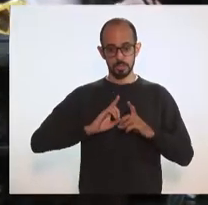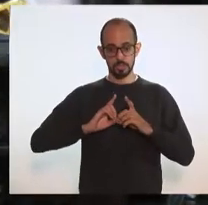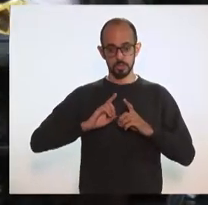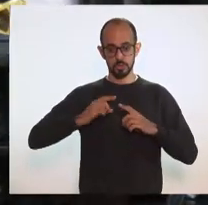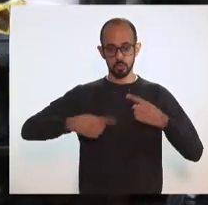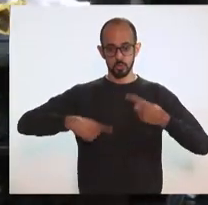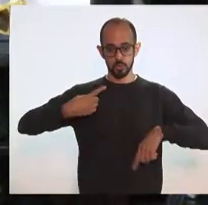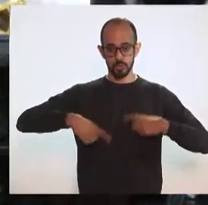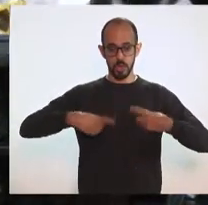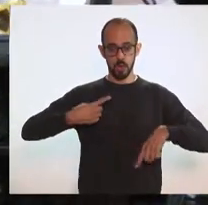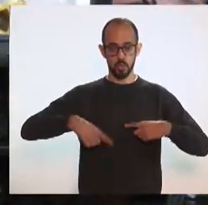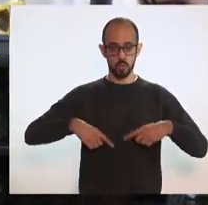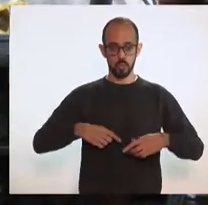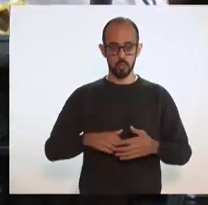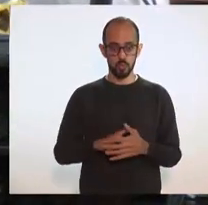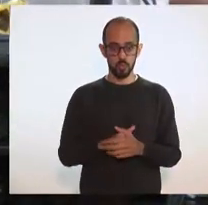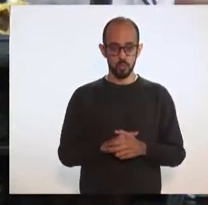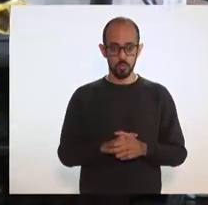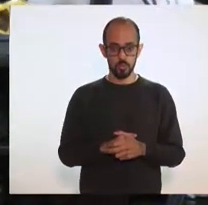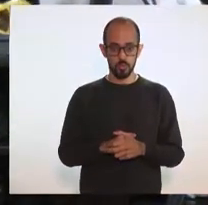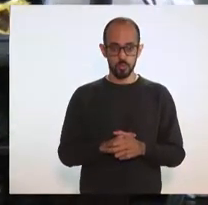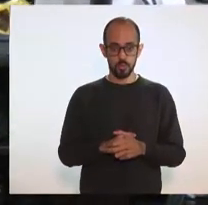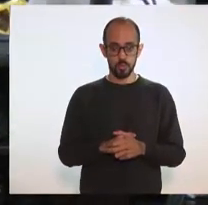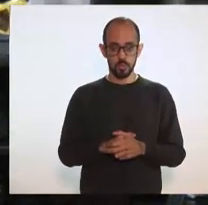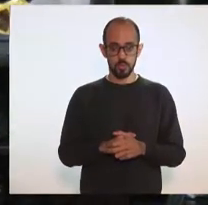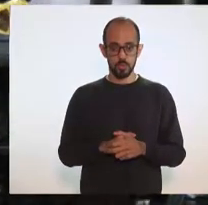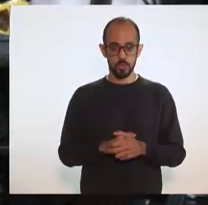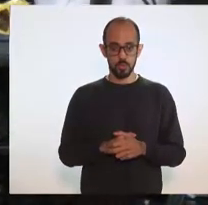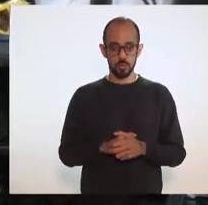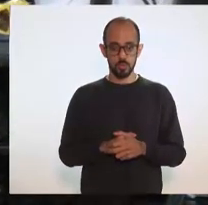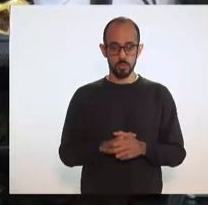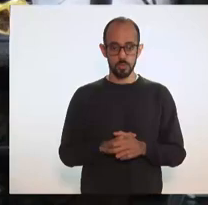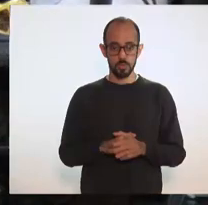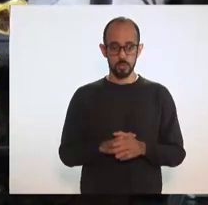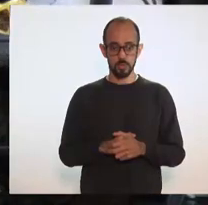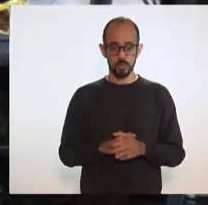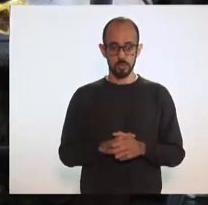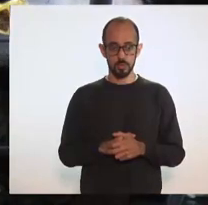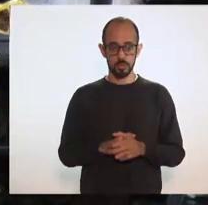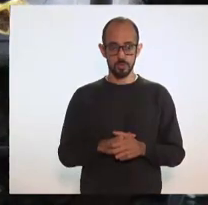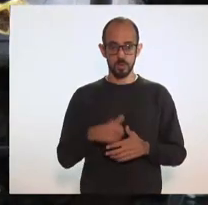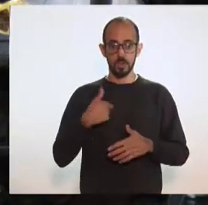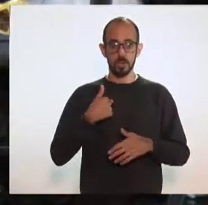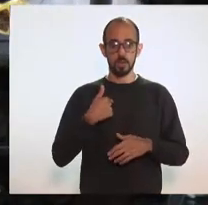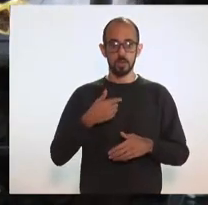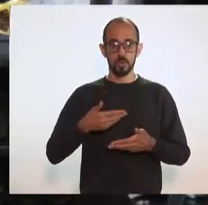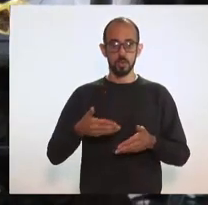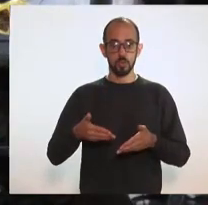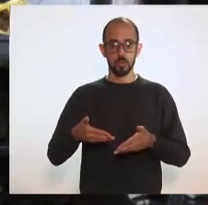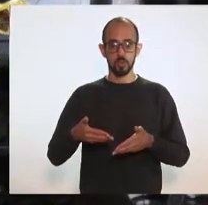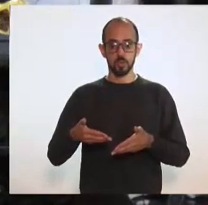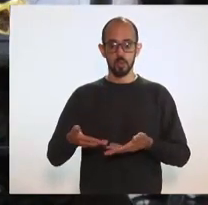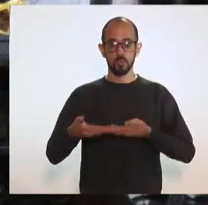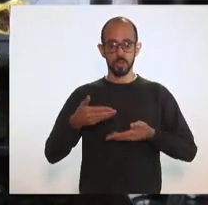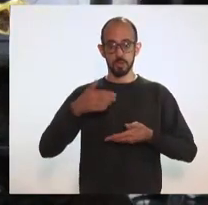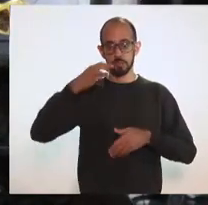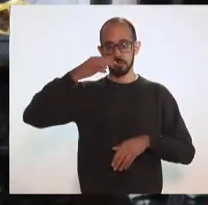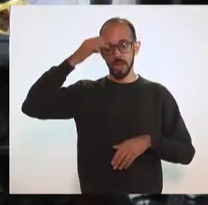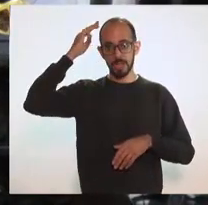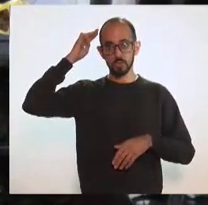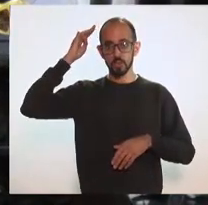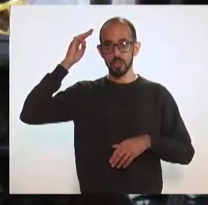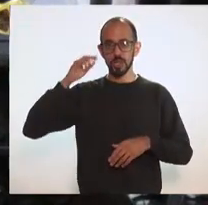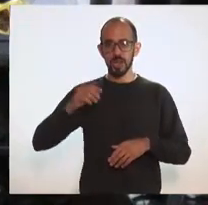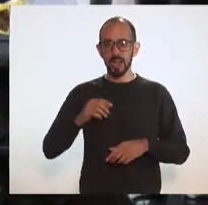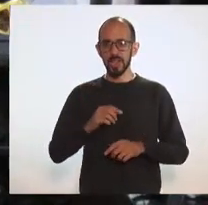discussão de ficar doente cadê meu celular já já Rodrigo eu chamei o Marcio Vanderlei com Márcio